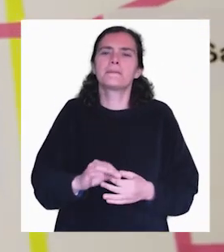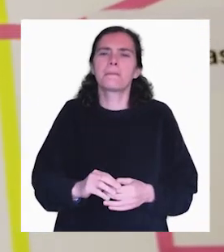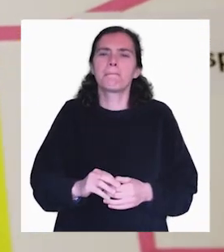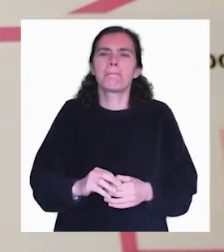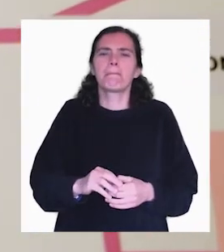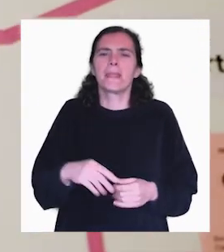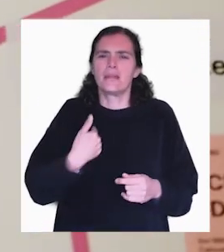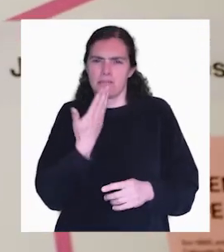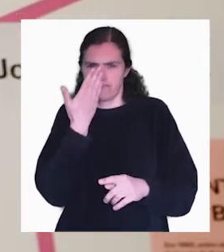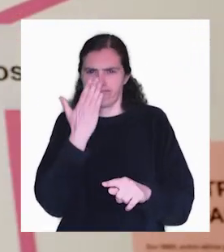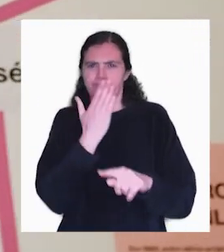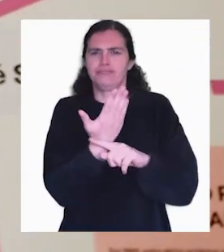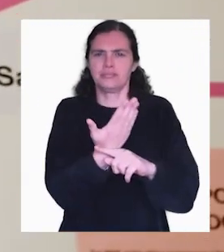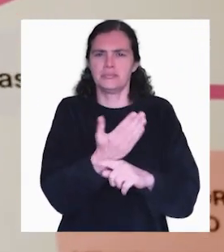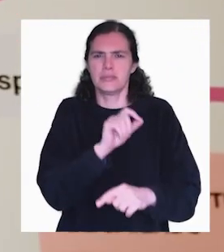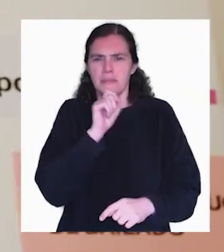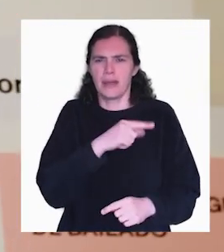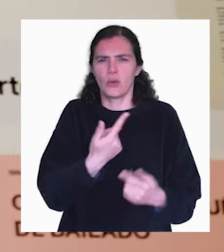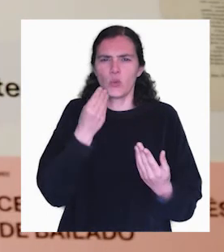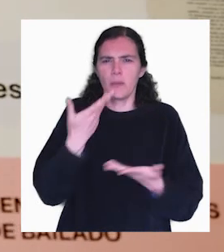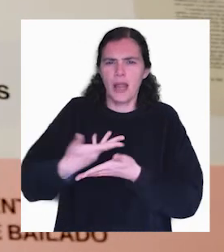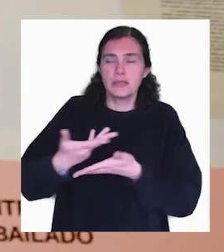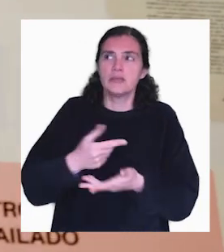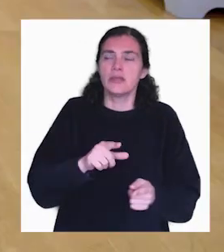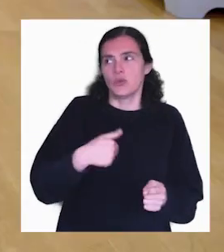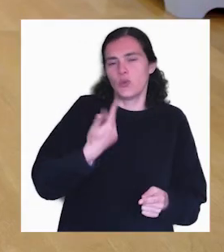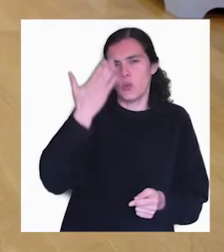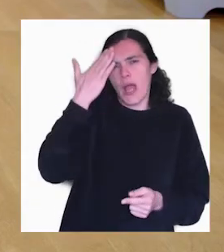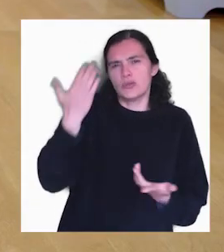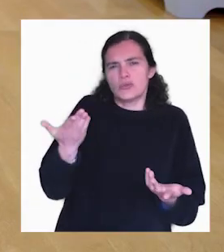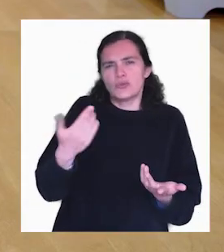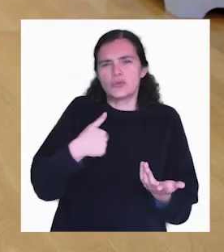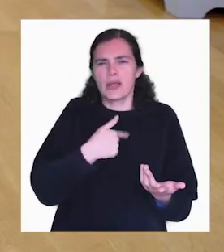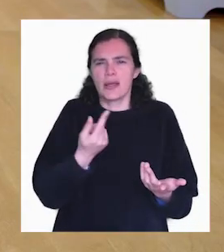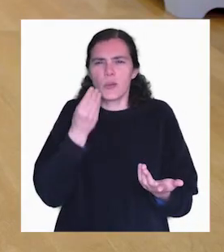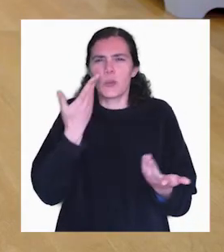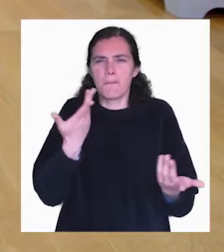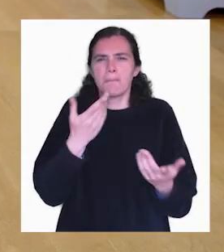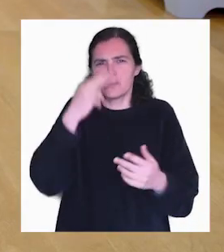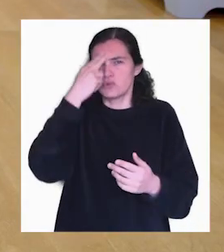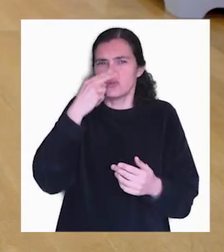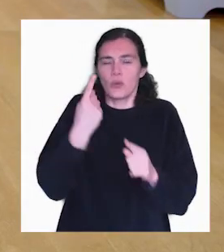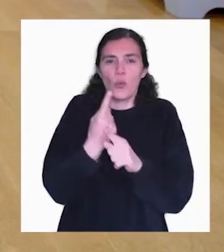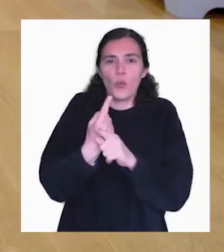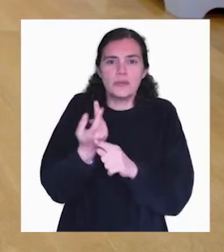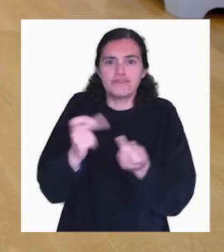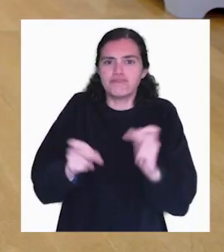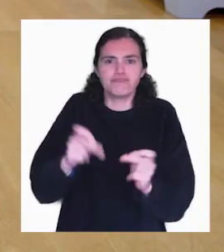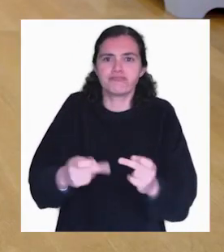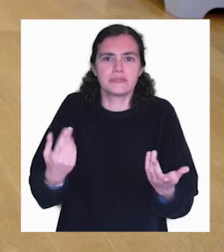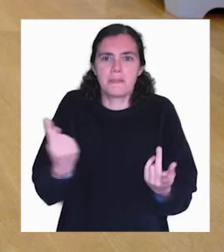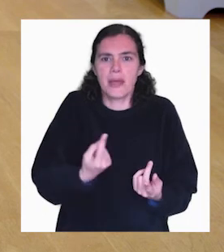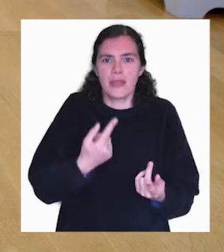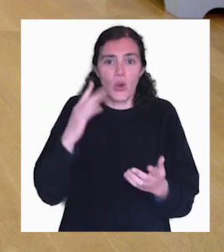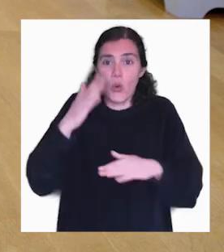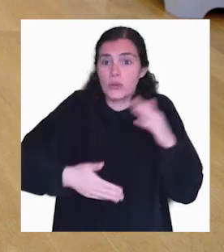pela confrontação e pela relação. Acho que é não uma história de fatos inevitáveis que teriam sempre